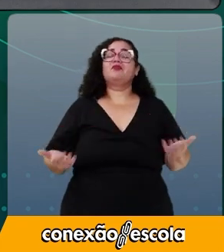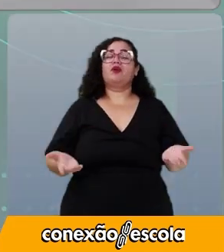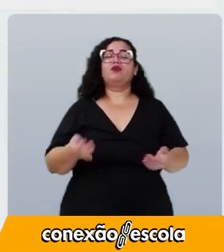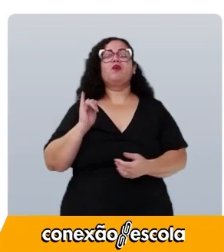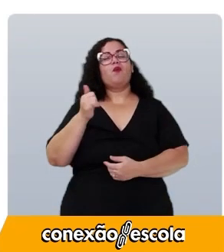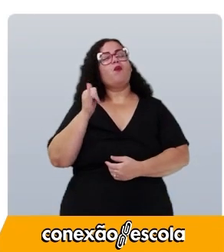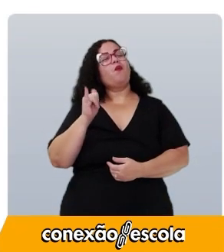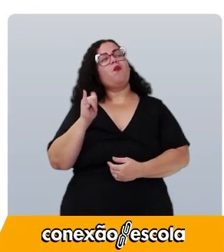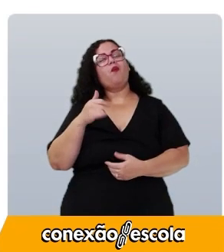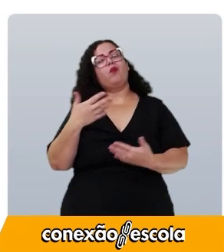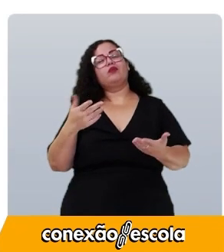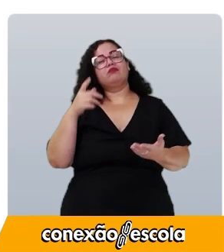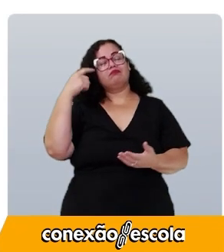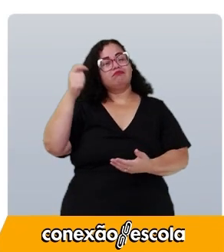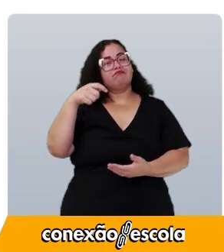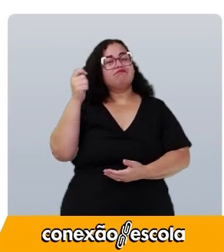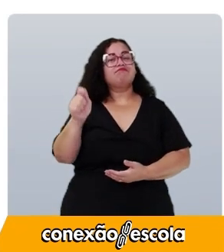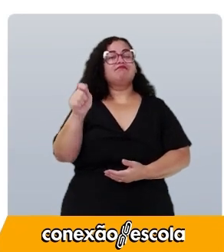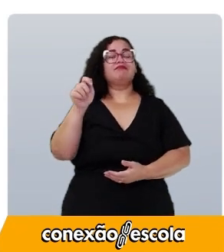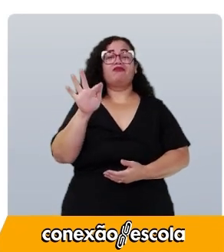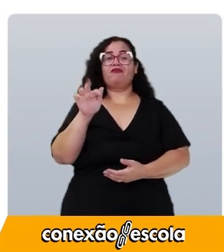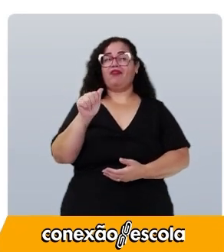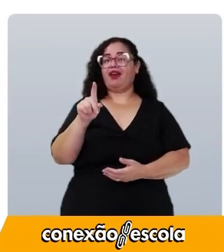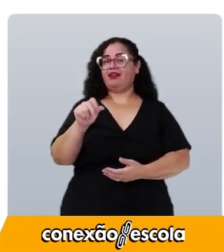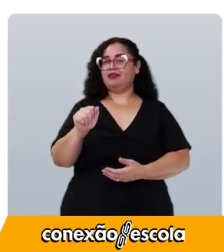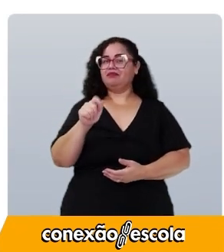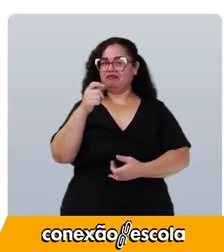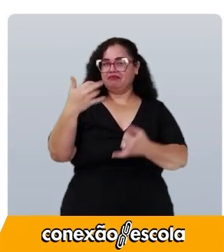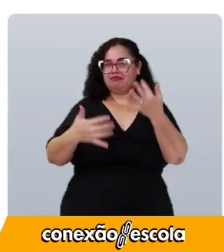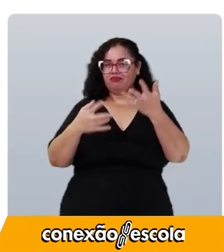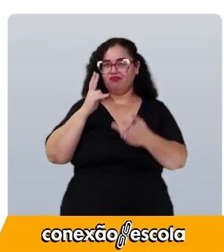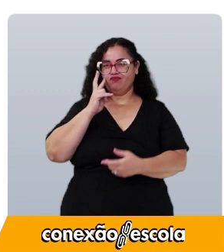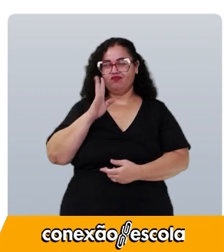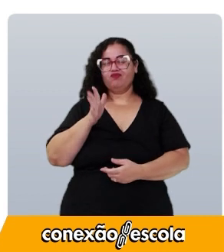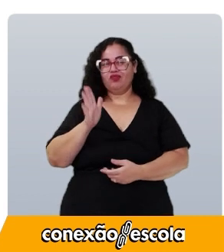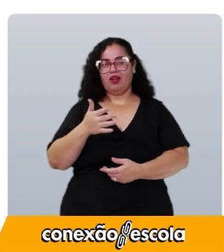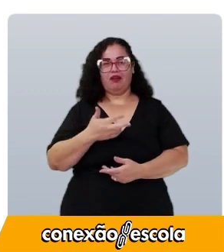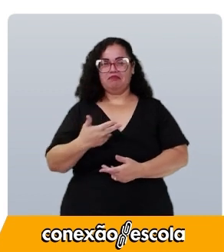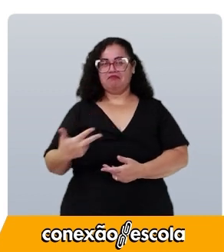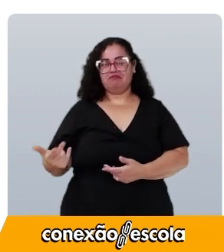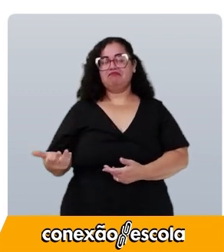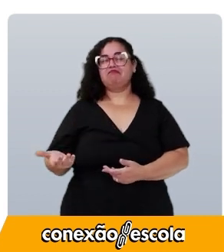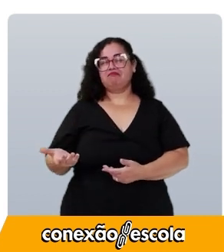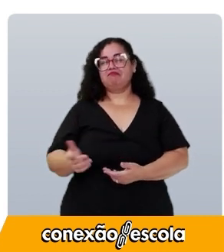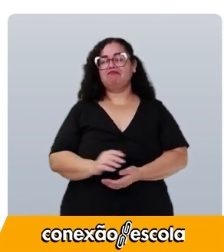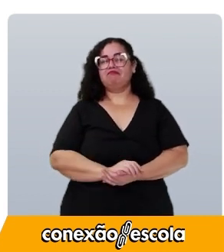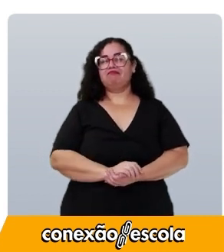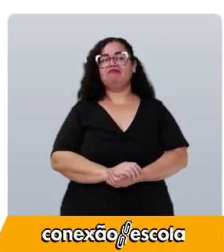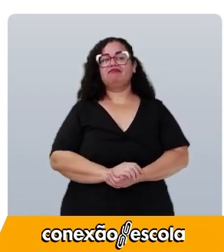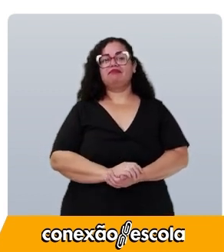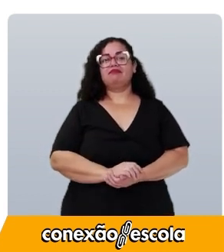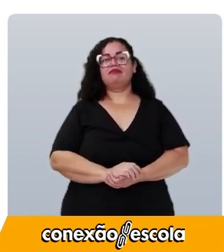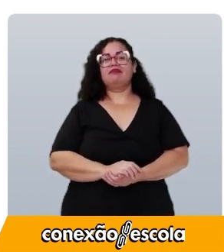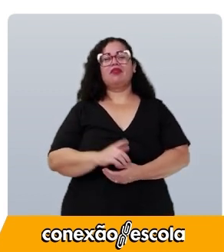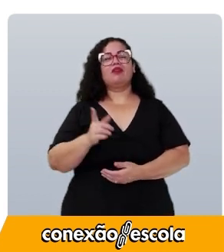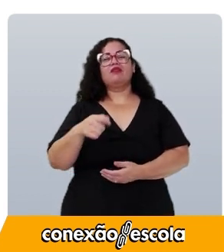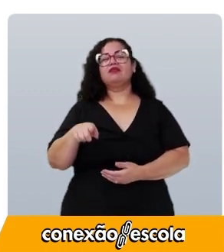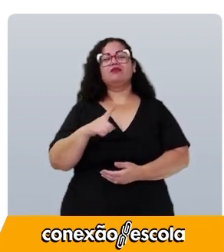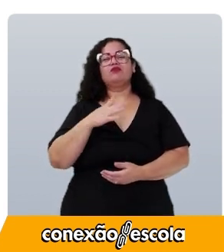os contos de fadas? Vocês já ouviram algum conto de fadas? E desses que